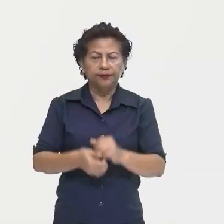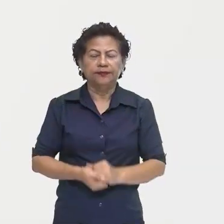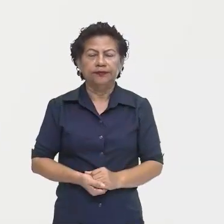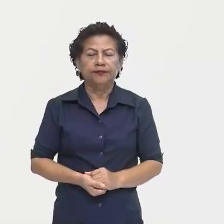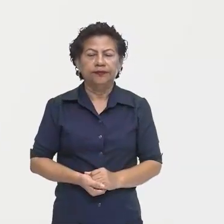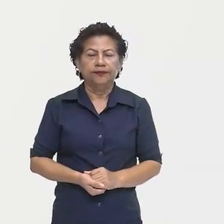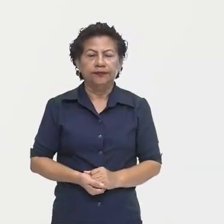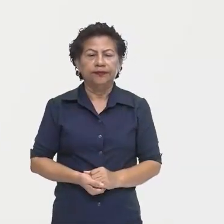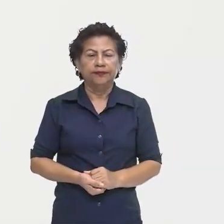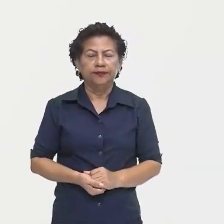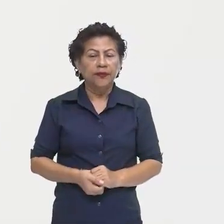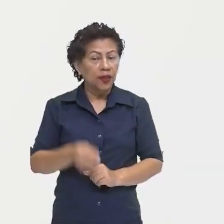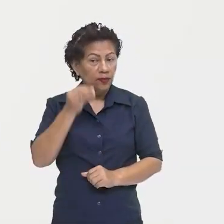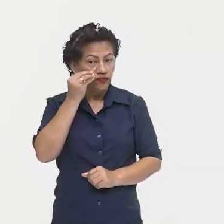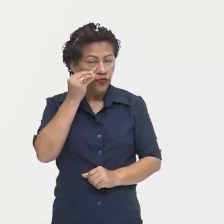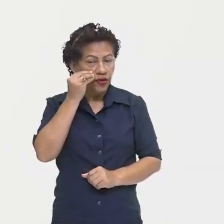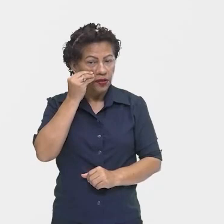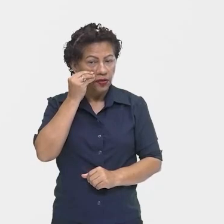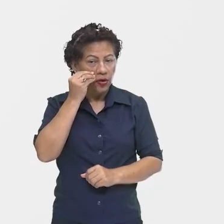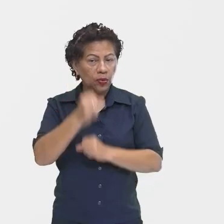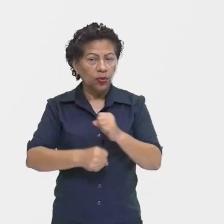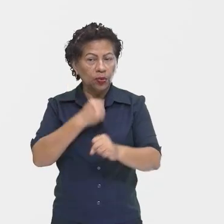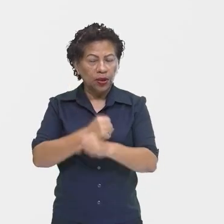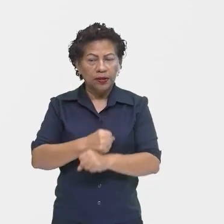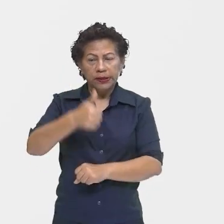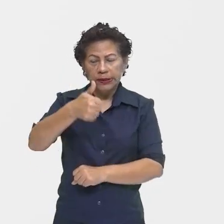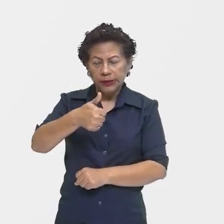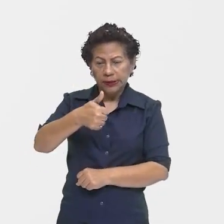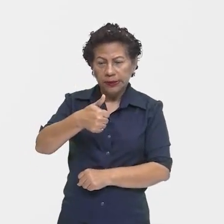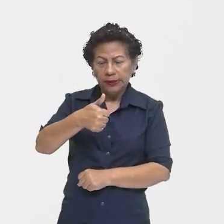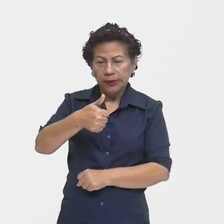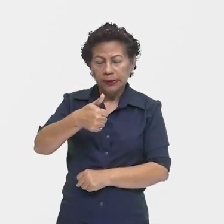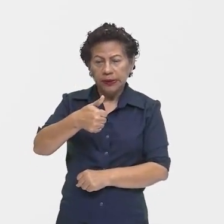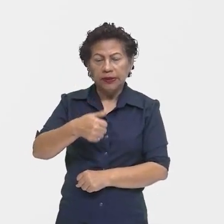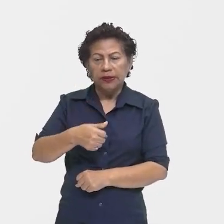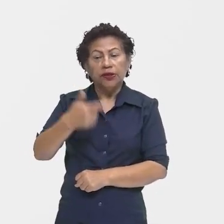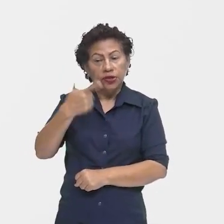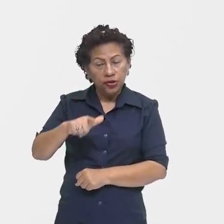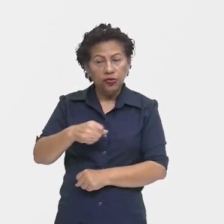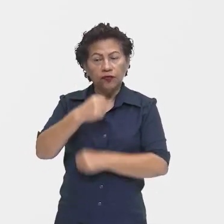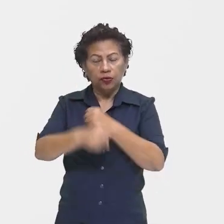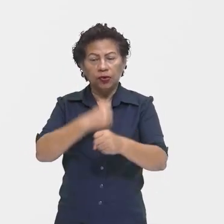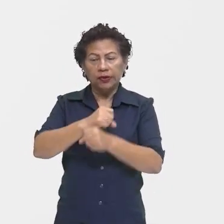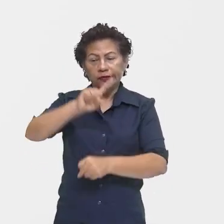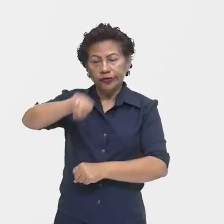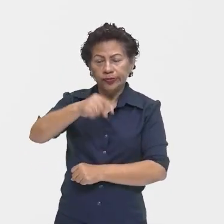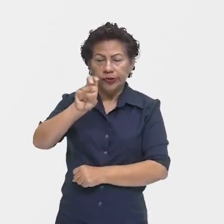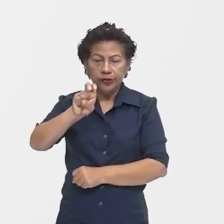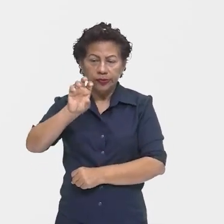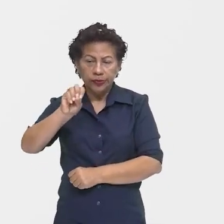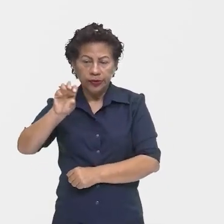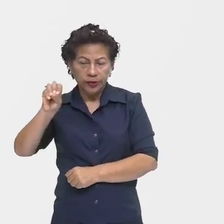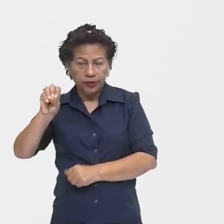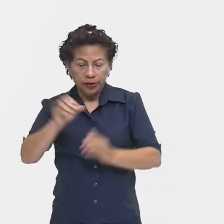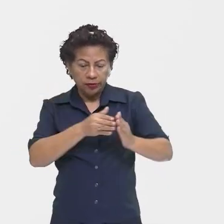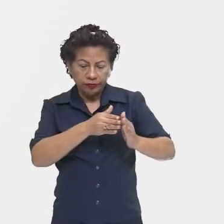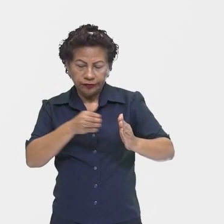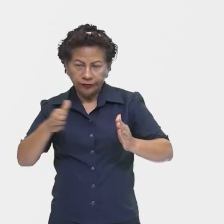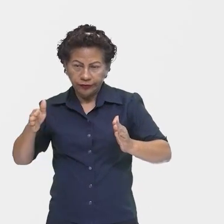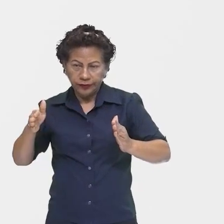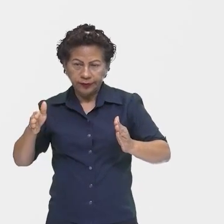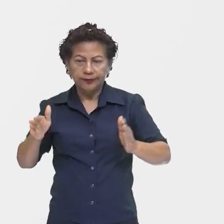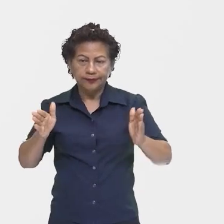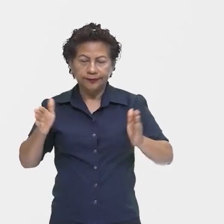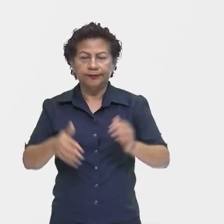cartela, a gente tem aqui em cima, olha, o ano de 1500, né, até 1840. Aí nesse período a